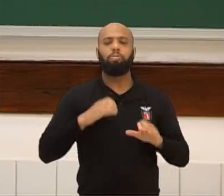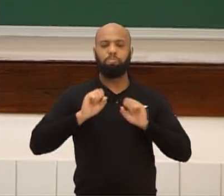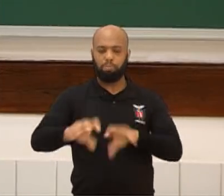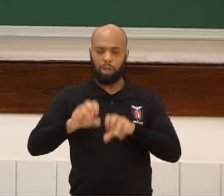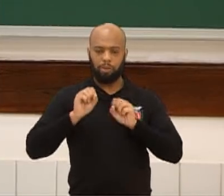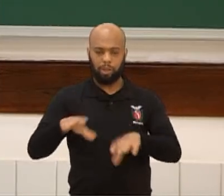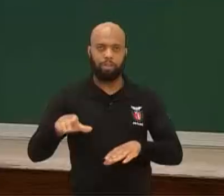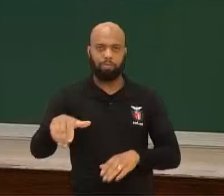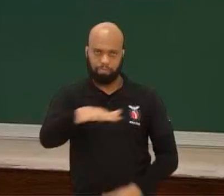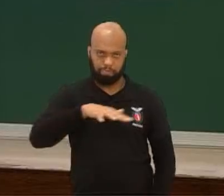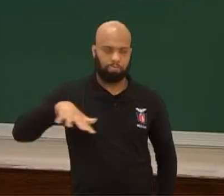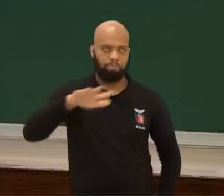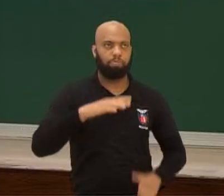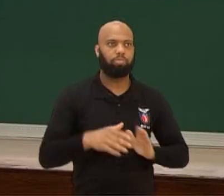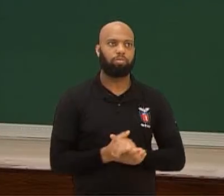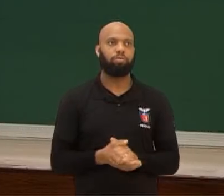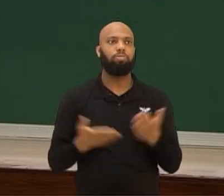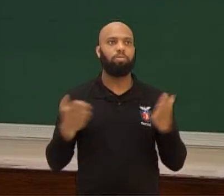maneira.